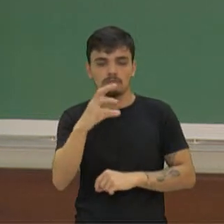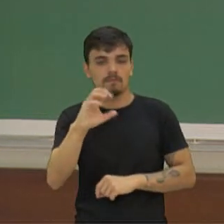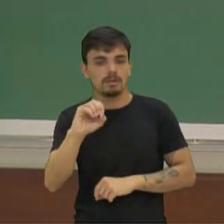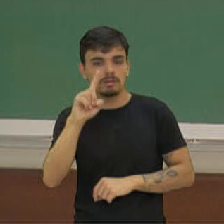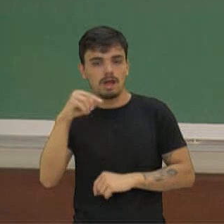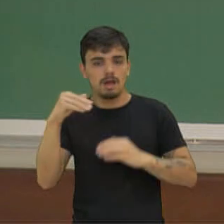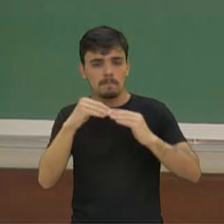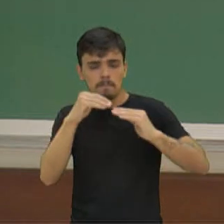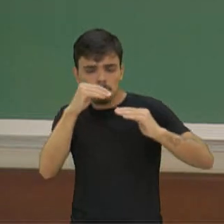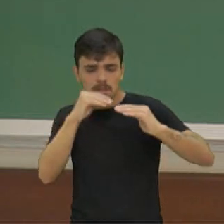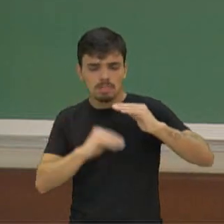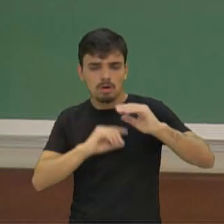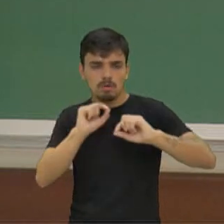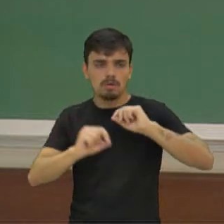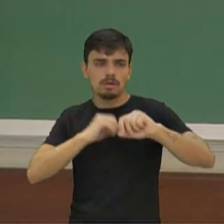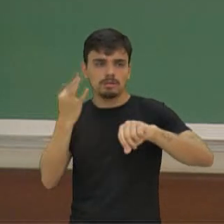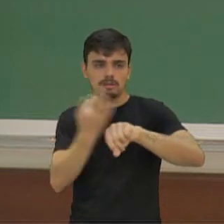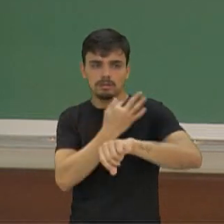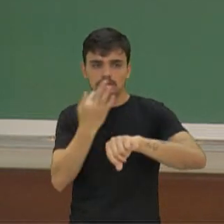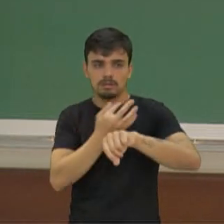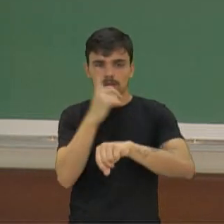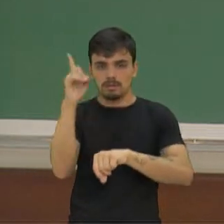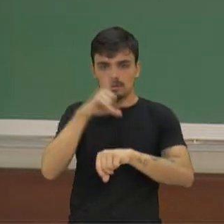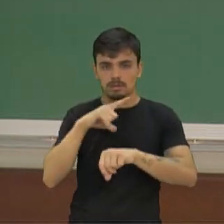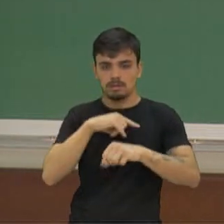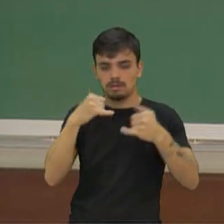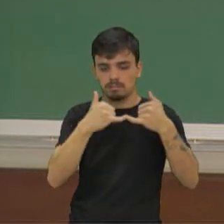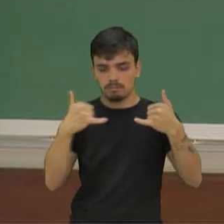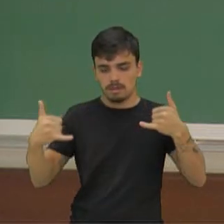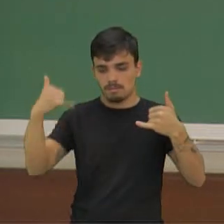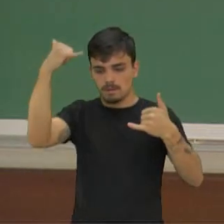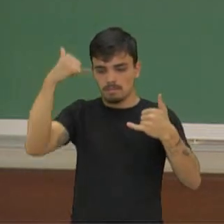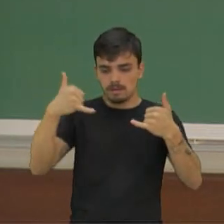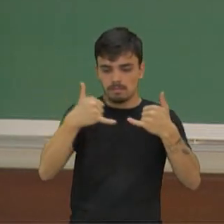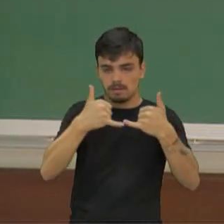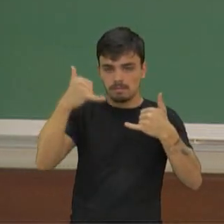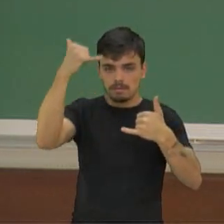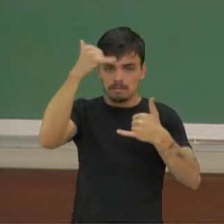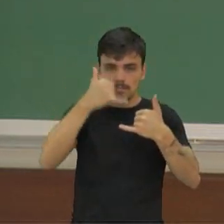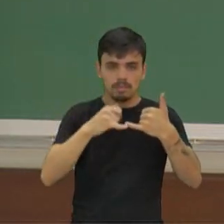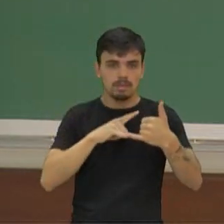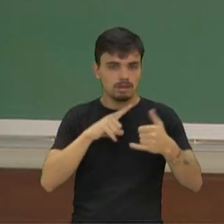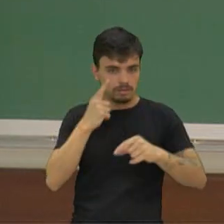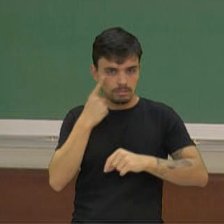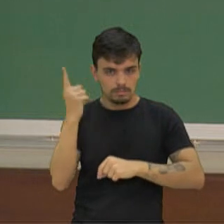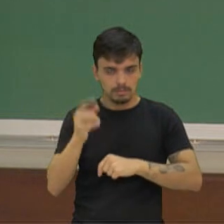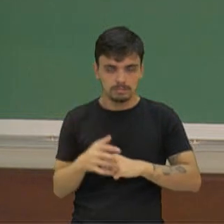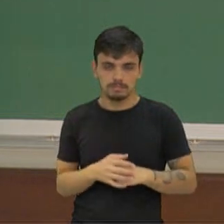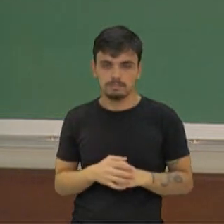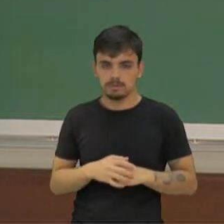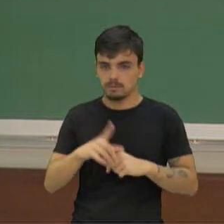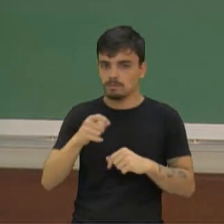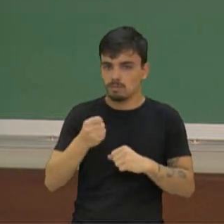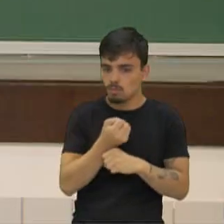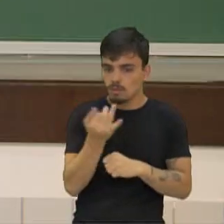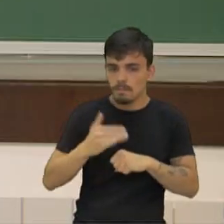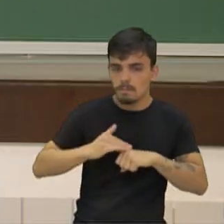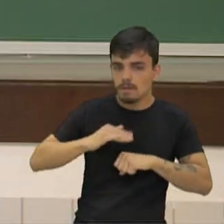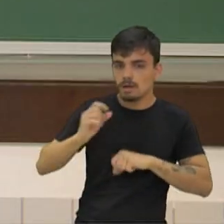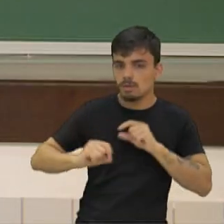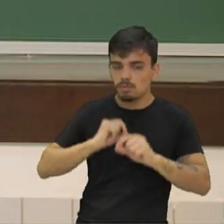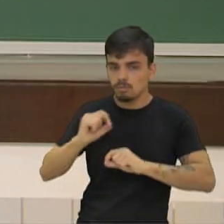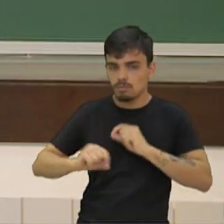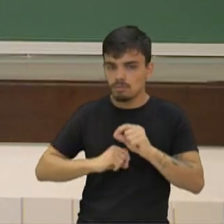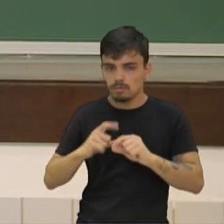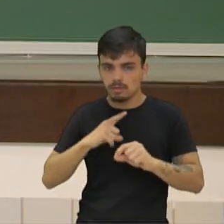menor do que essas resistências aqui, né? Que as três juntas. Isso mesmo. Quanto mais